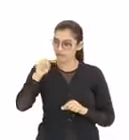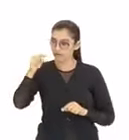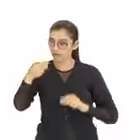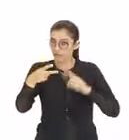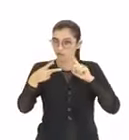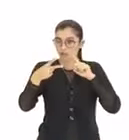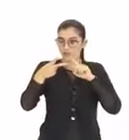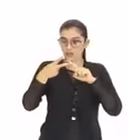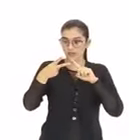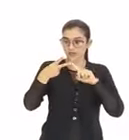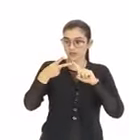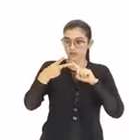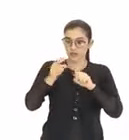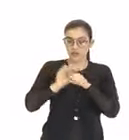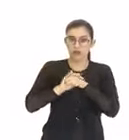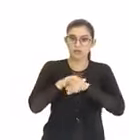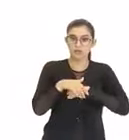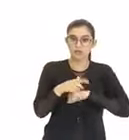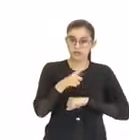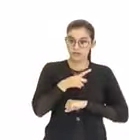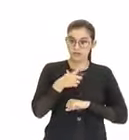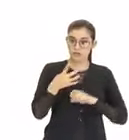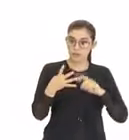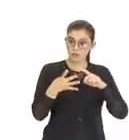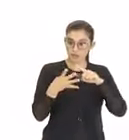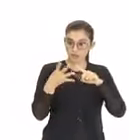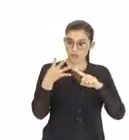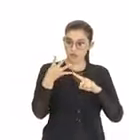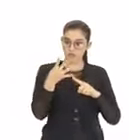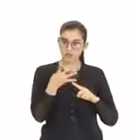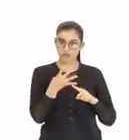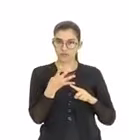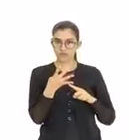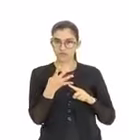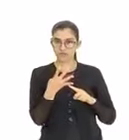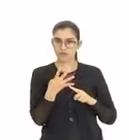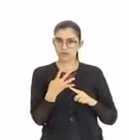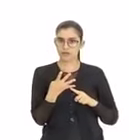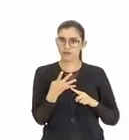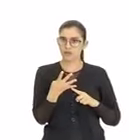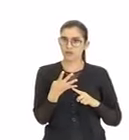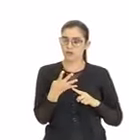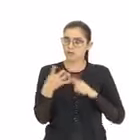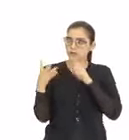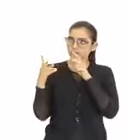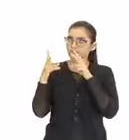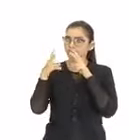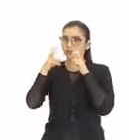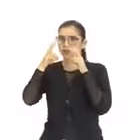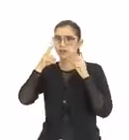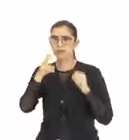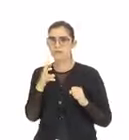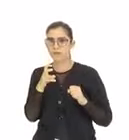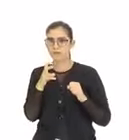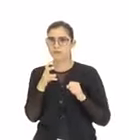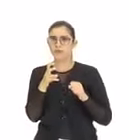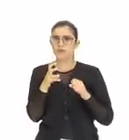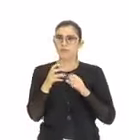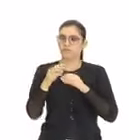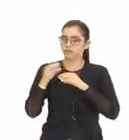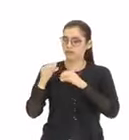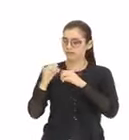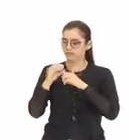apareceu o 4º ponto. O que ele deduziu? Ele deduziu que essas luas giravam em torno também do